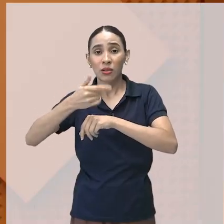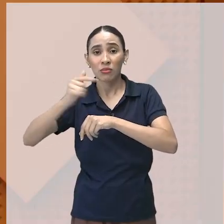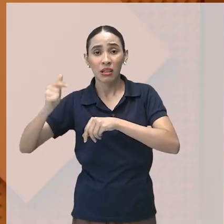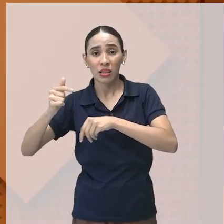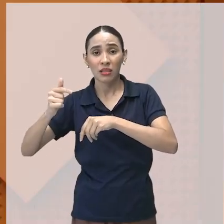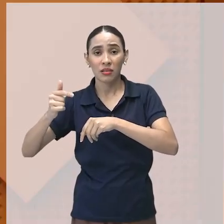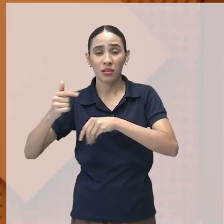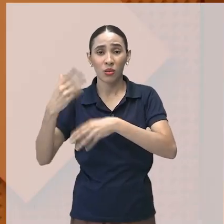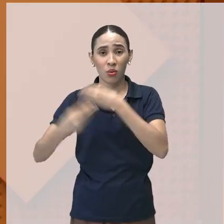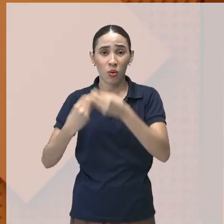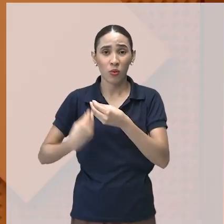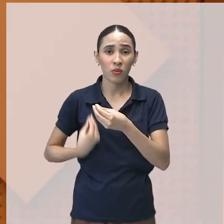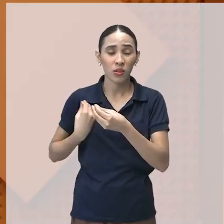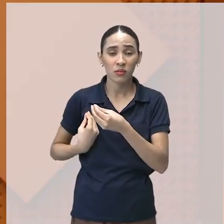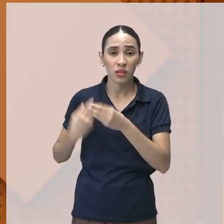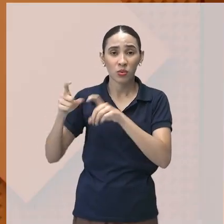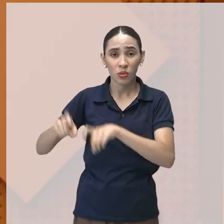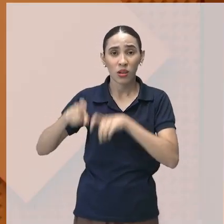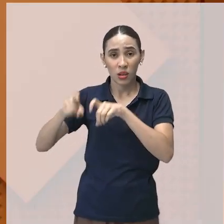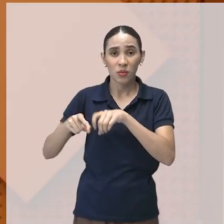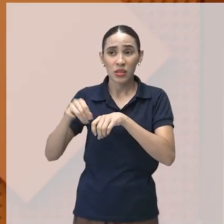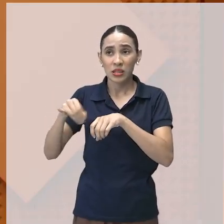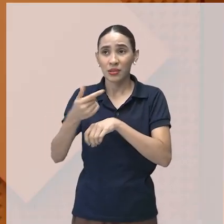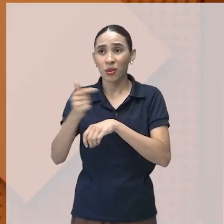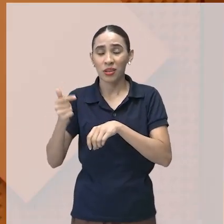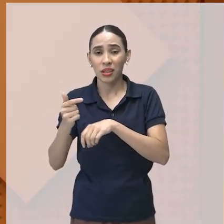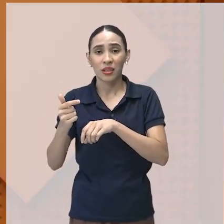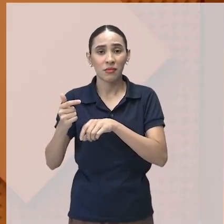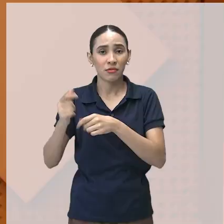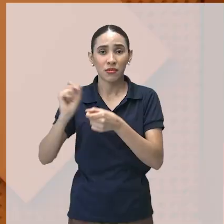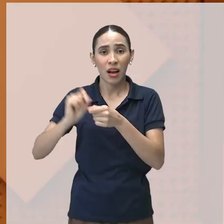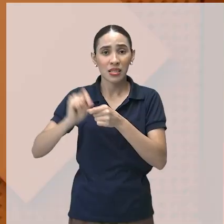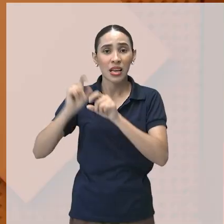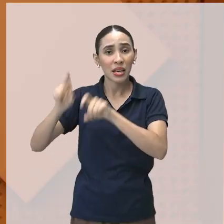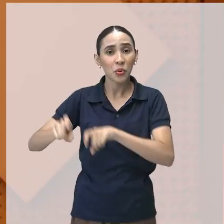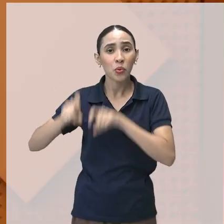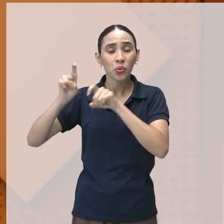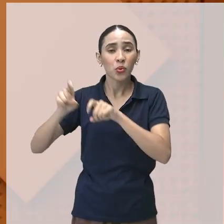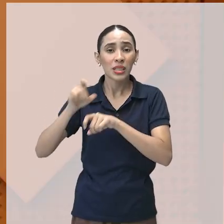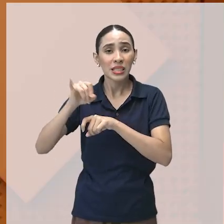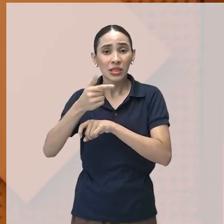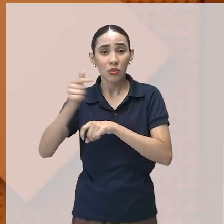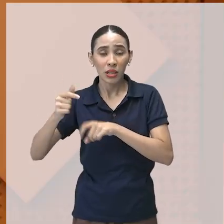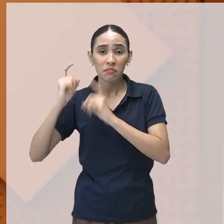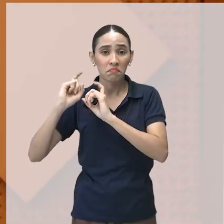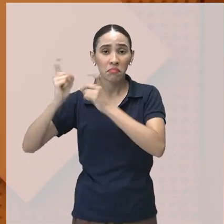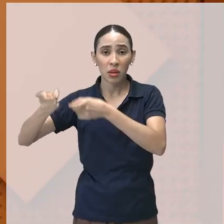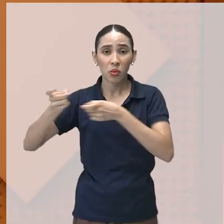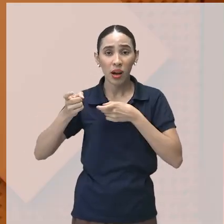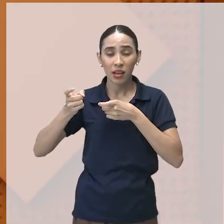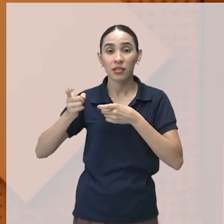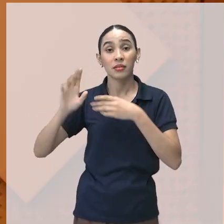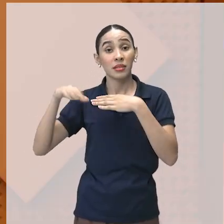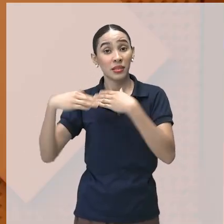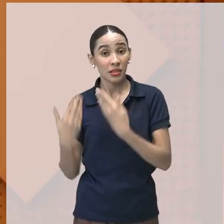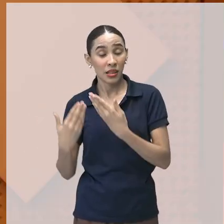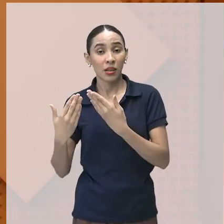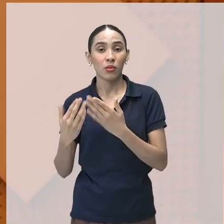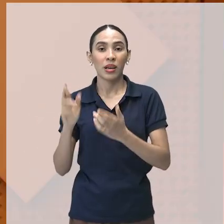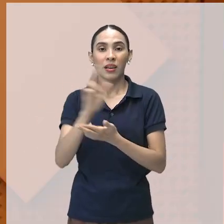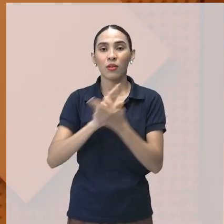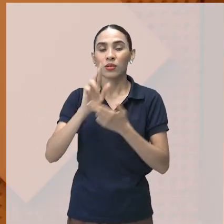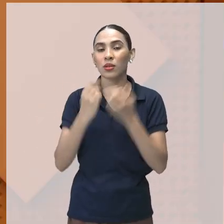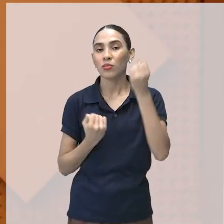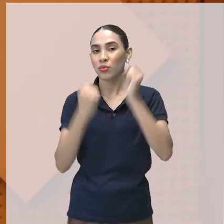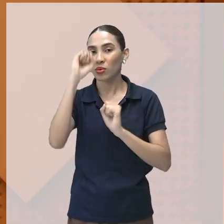como é que ele vai sobreviver no campo, né? Se ele não tem onde realizar agricultura, se ele não tem onde realizar a pecuária. A partir das revoluções industriais,